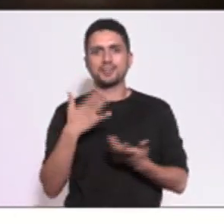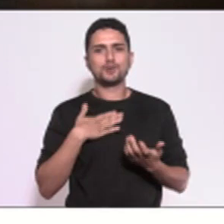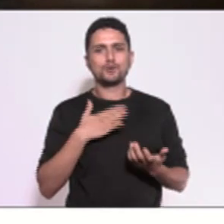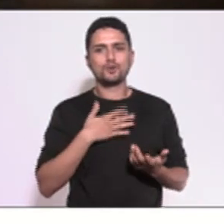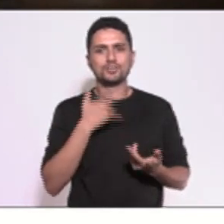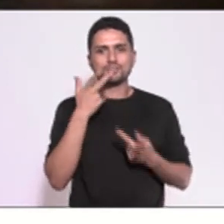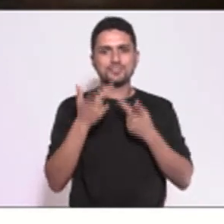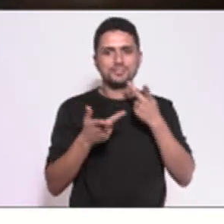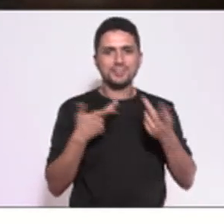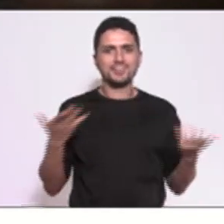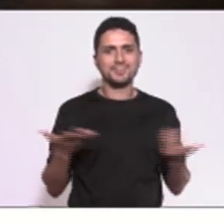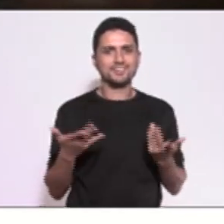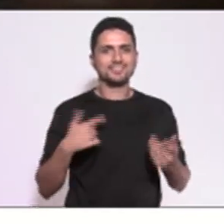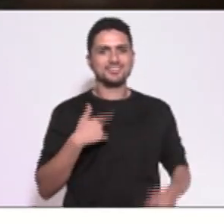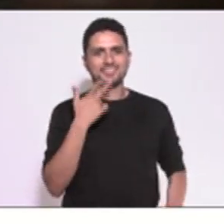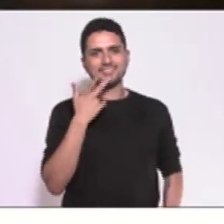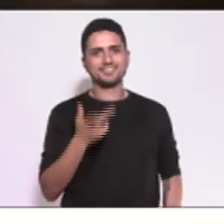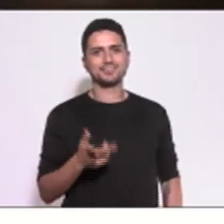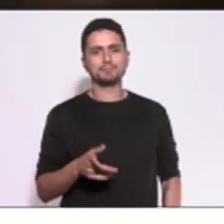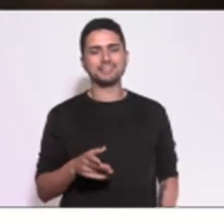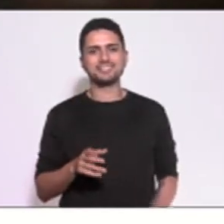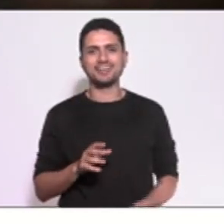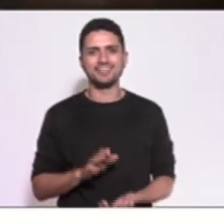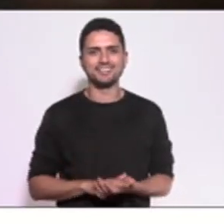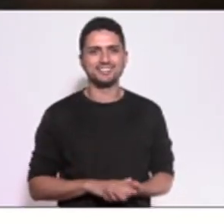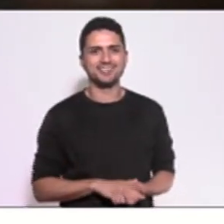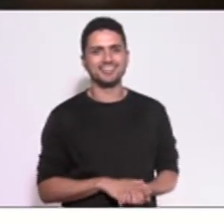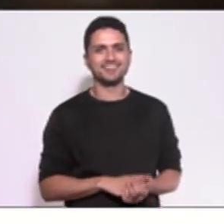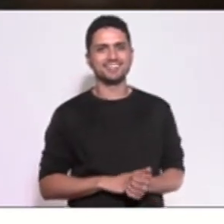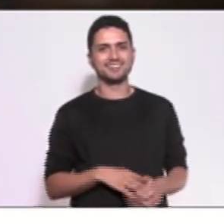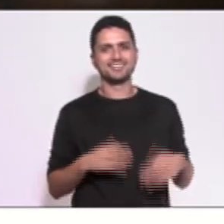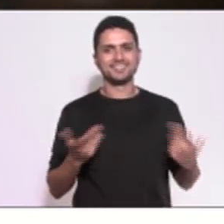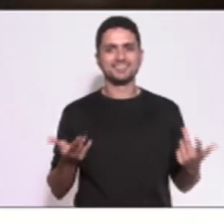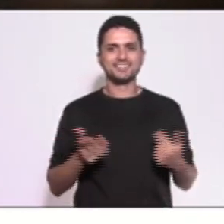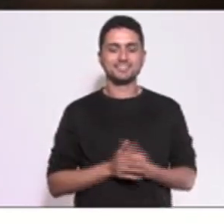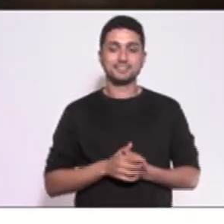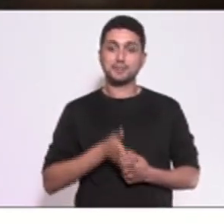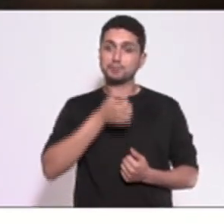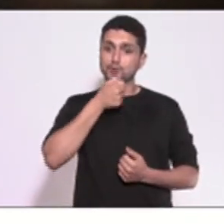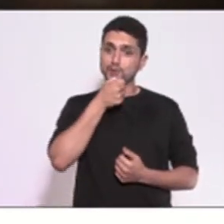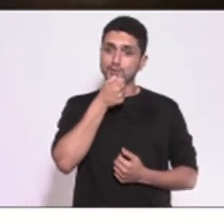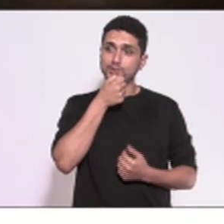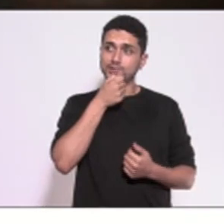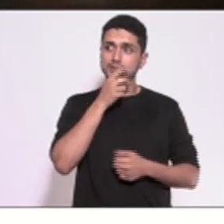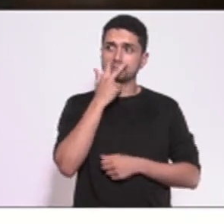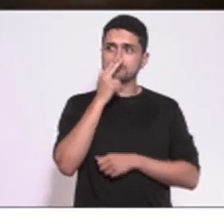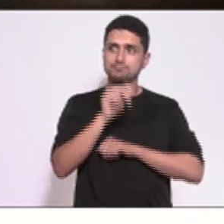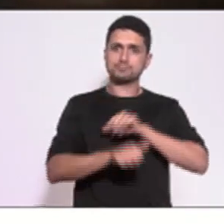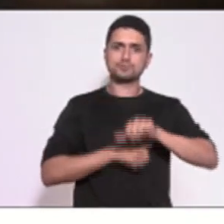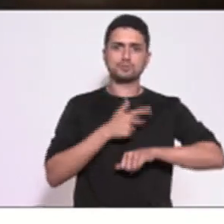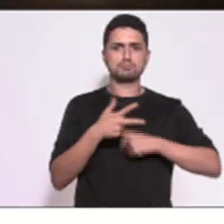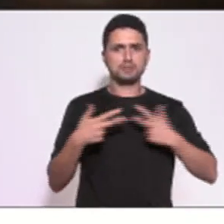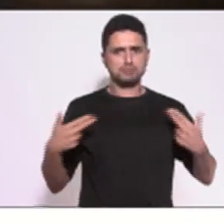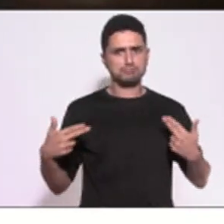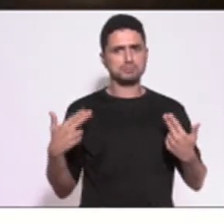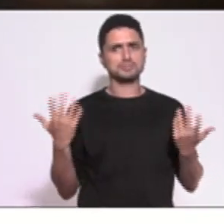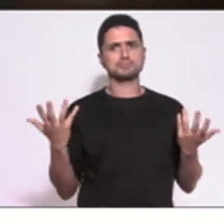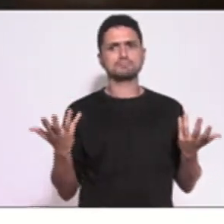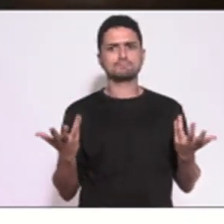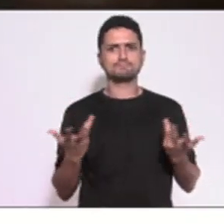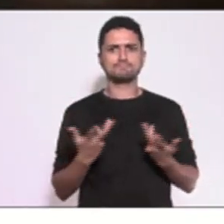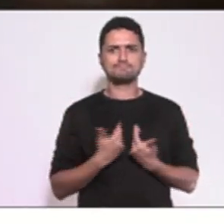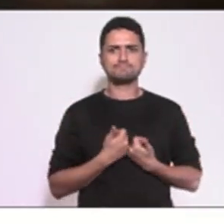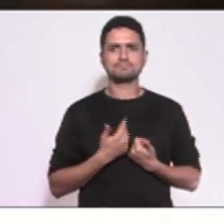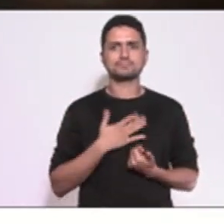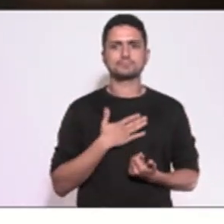o que eu estou falando com vocês. Ou seja, o microfone virou uma coisa que se integrou de tal maneira